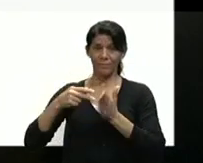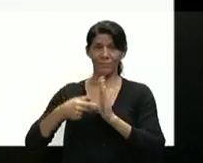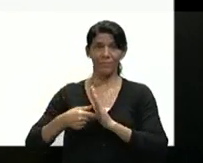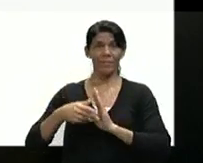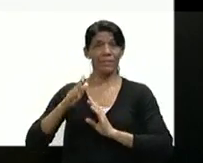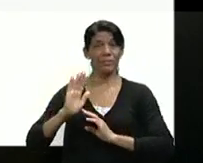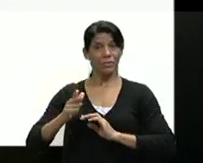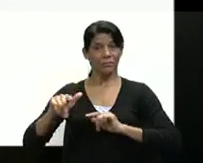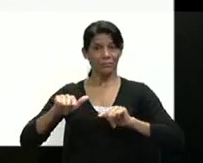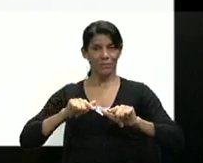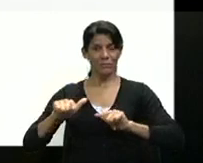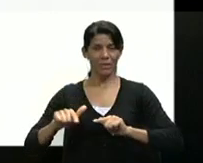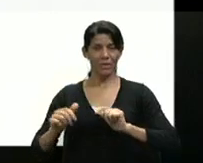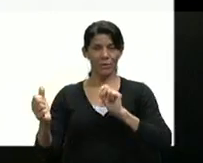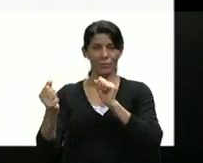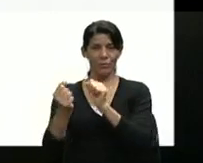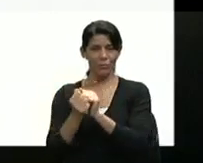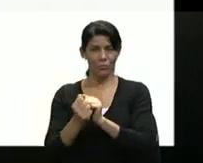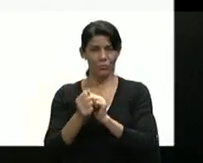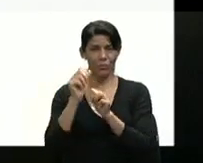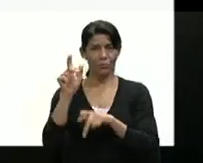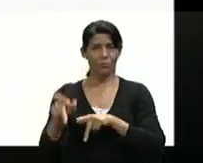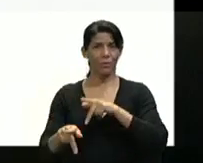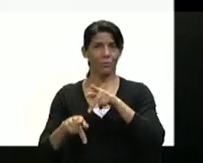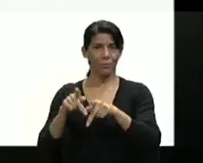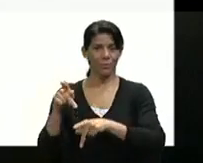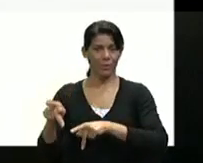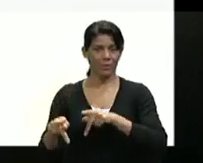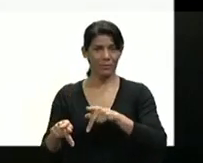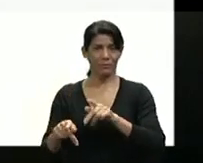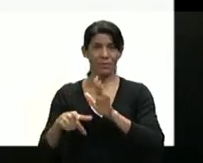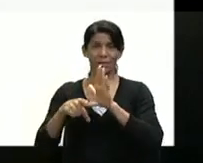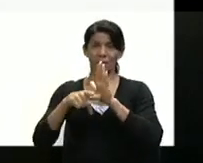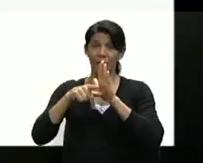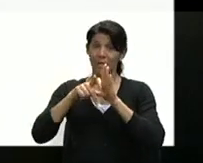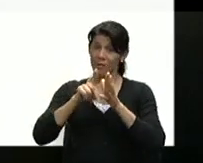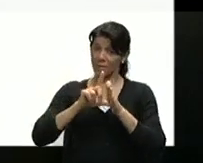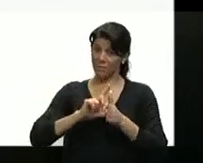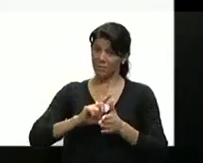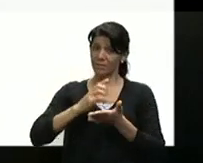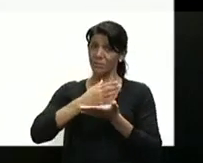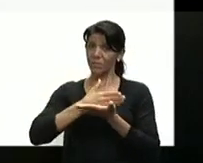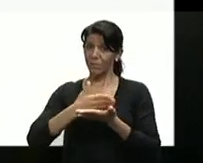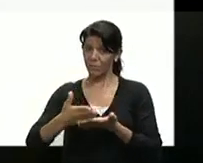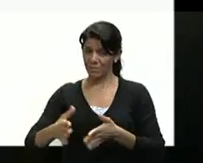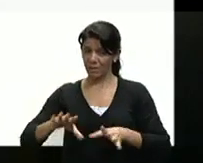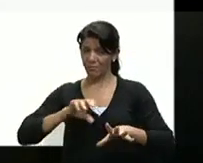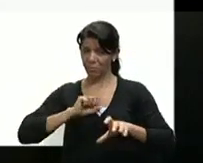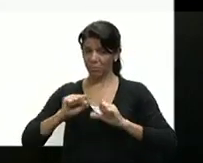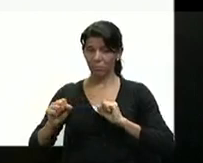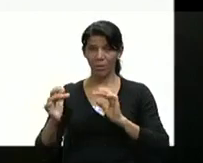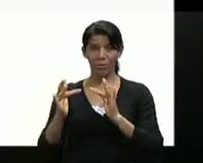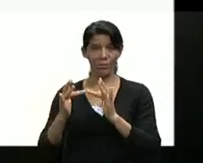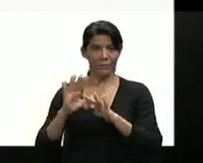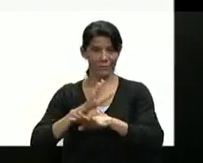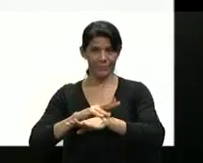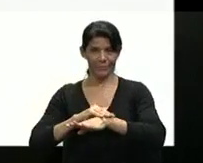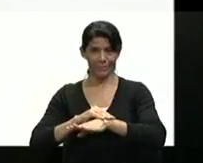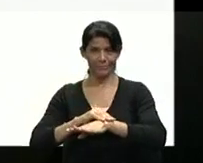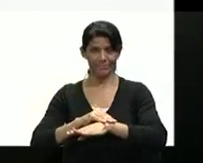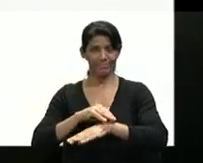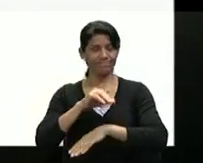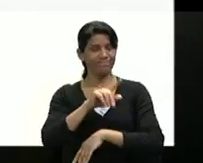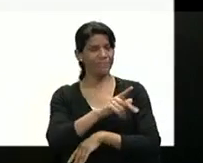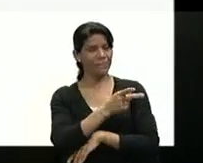juntamente com a população antes até do início de qualquer doença. E aí,